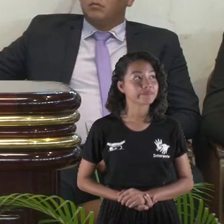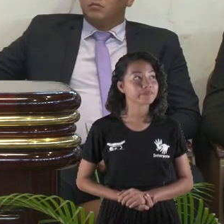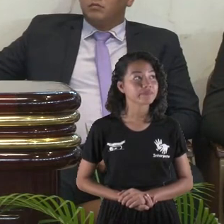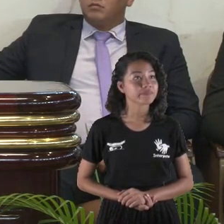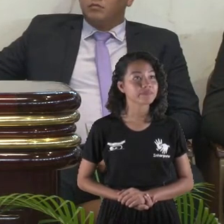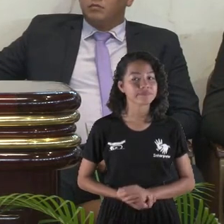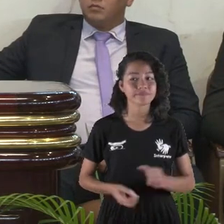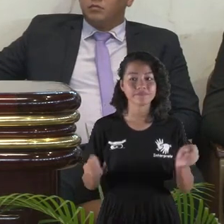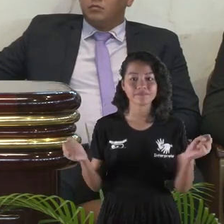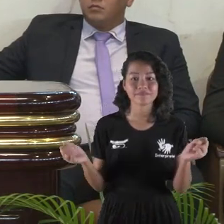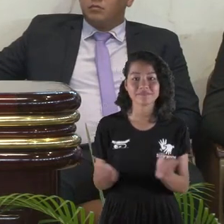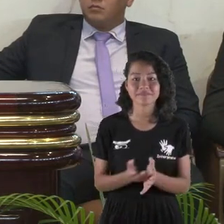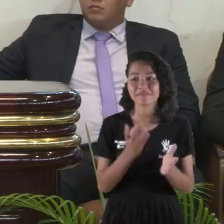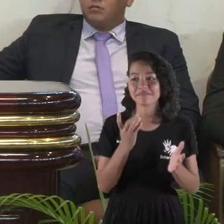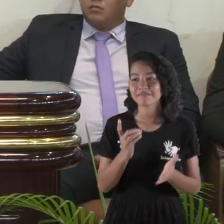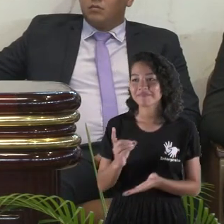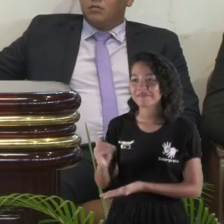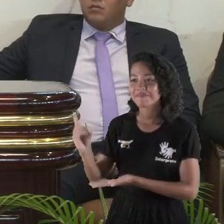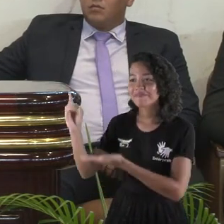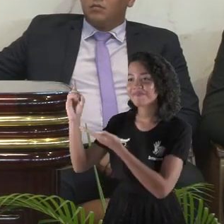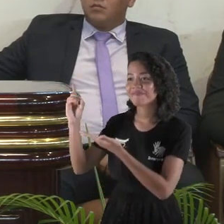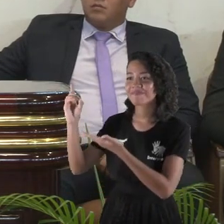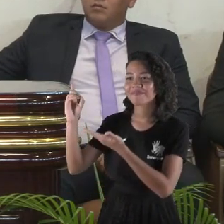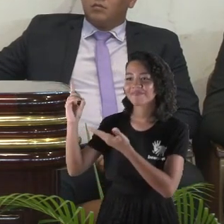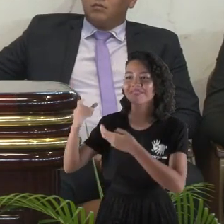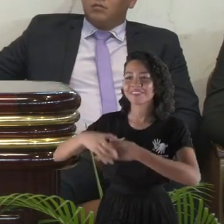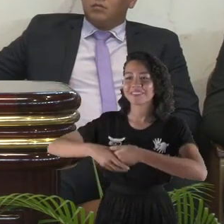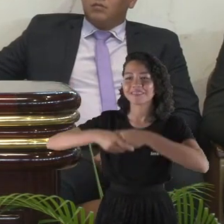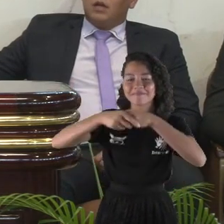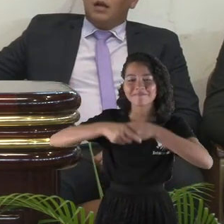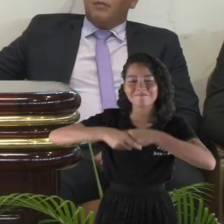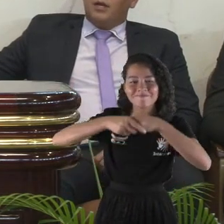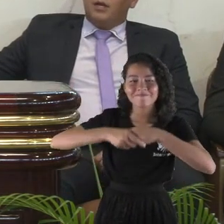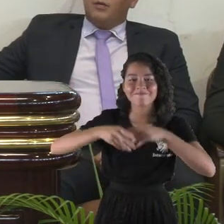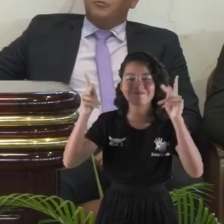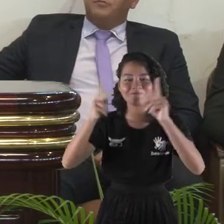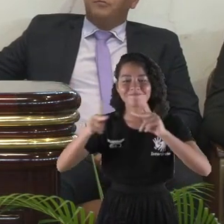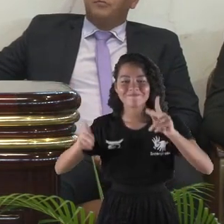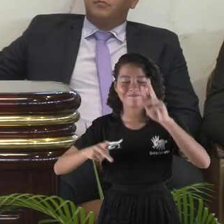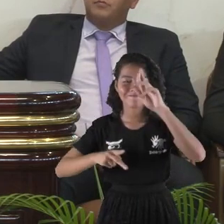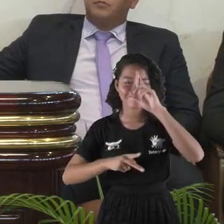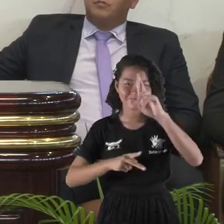Glória a Deus. Saúdo a todos com a paz do Senhor, amém?